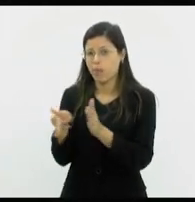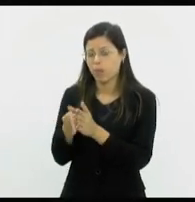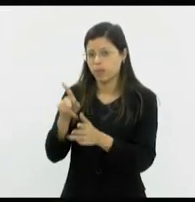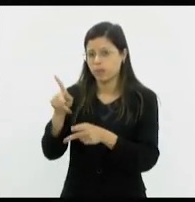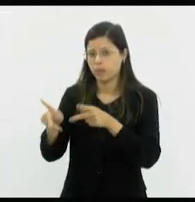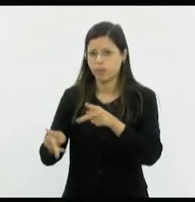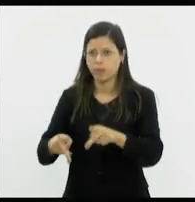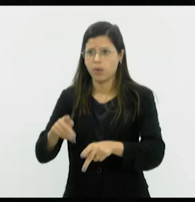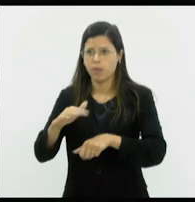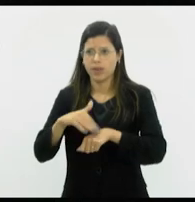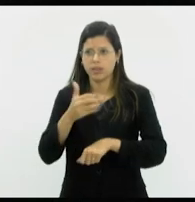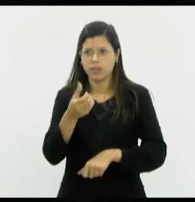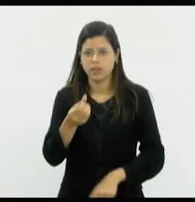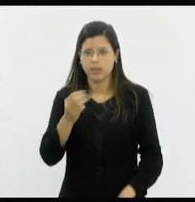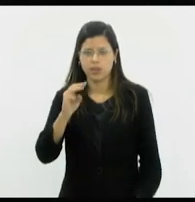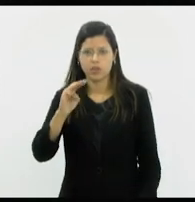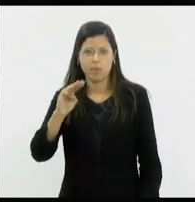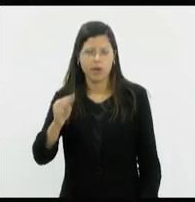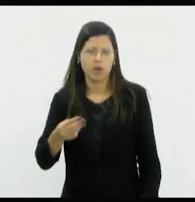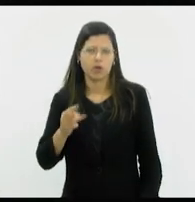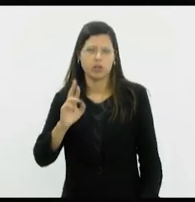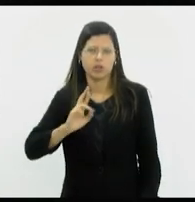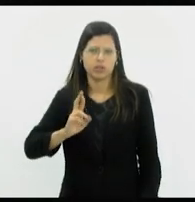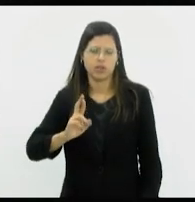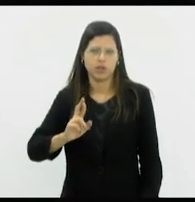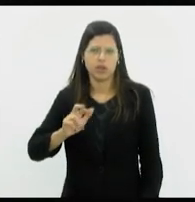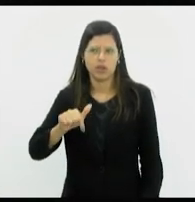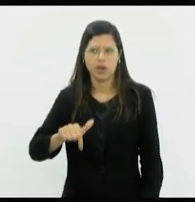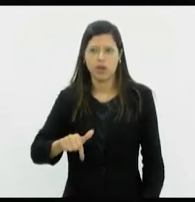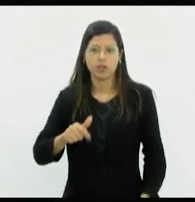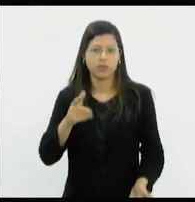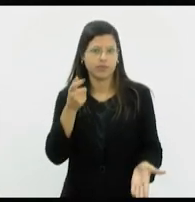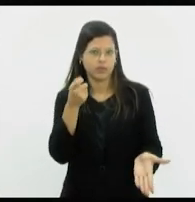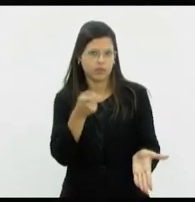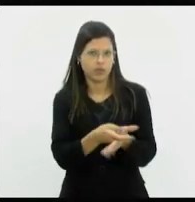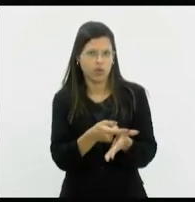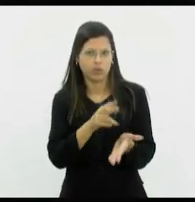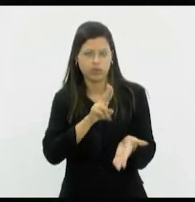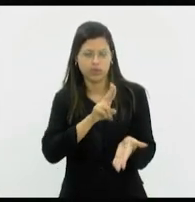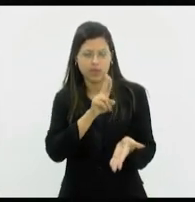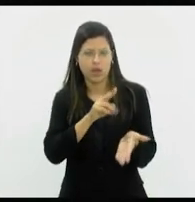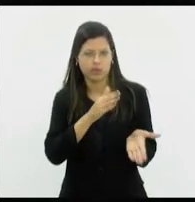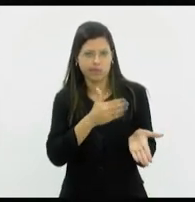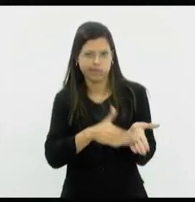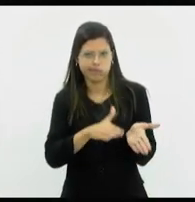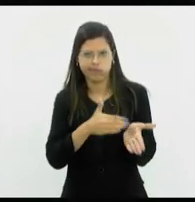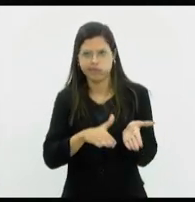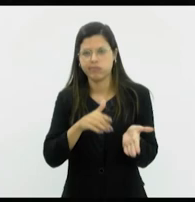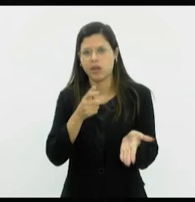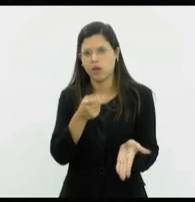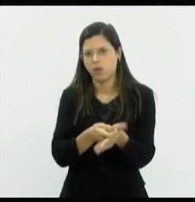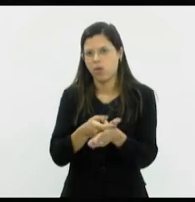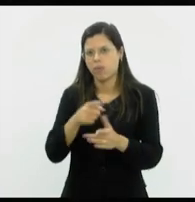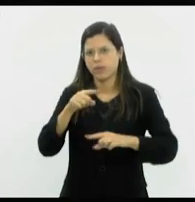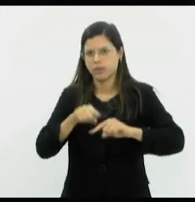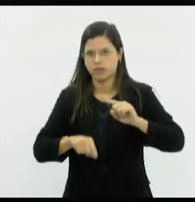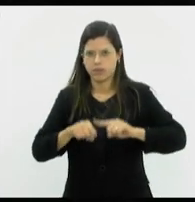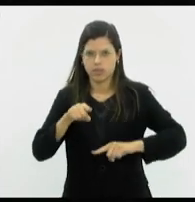Mais de 6 milhões de reais empregados na compra desses equipamentos.